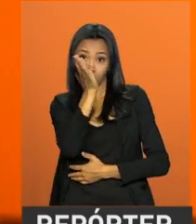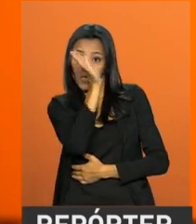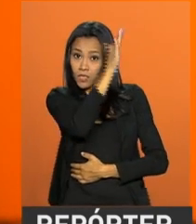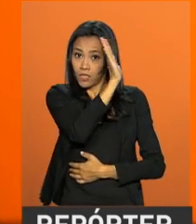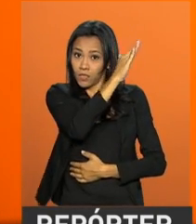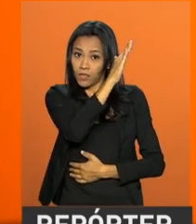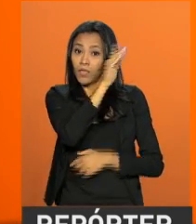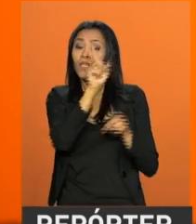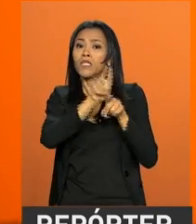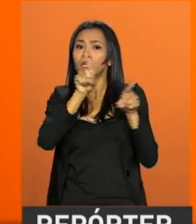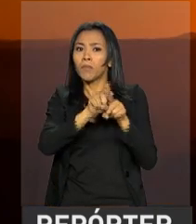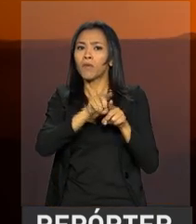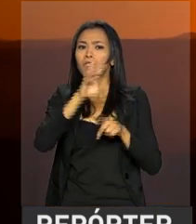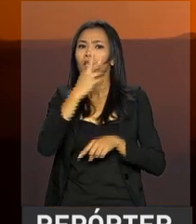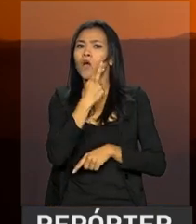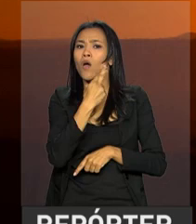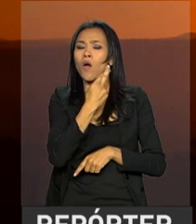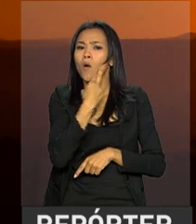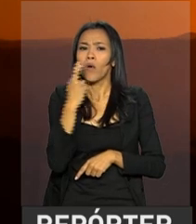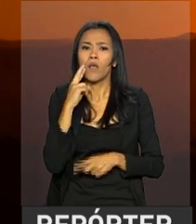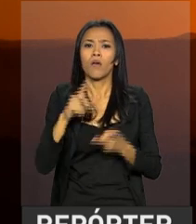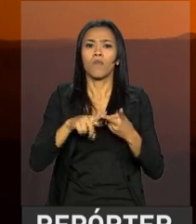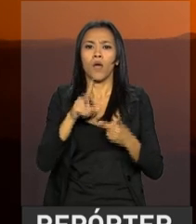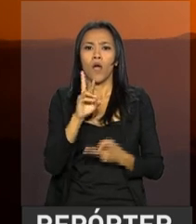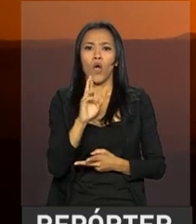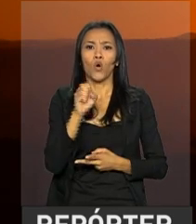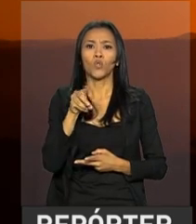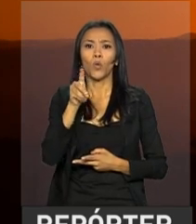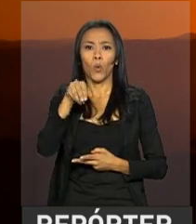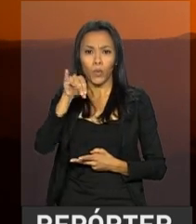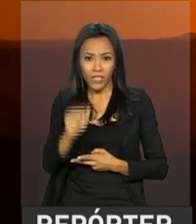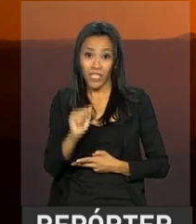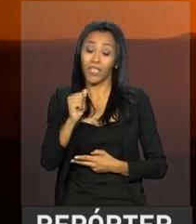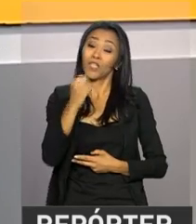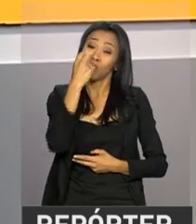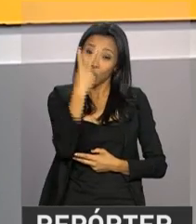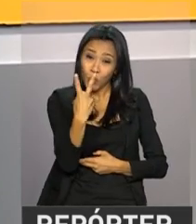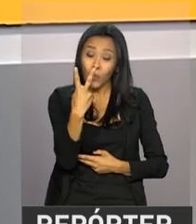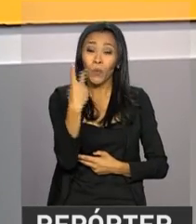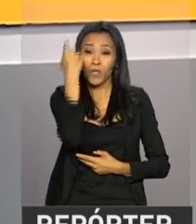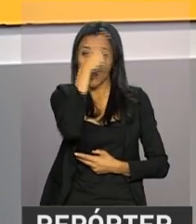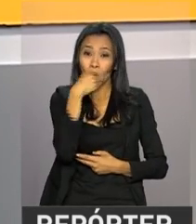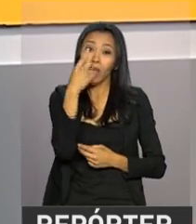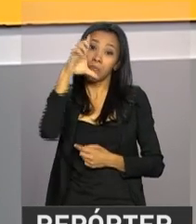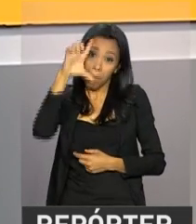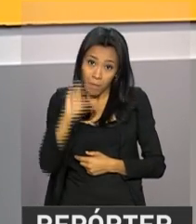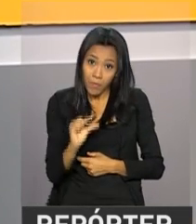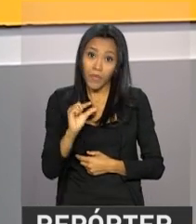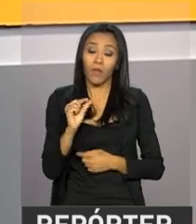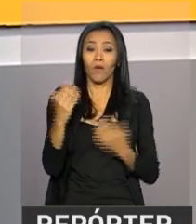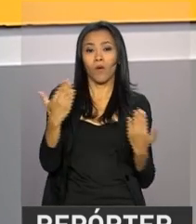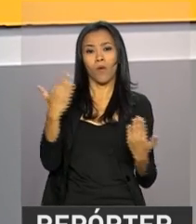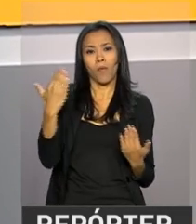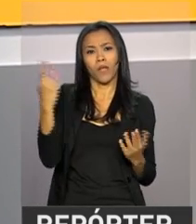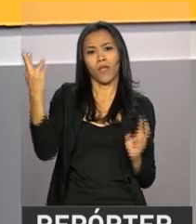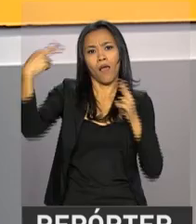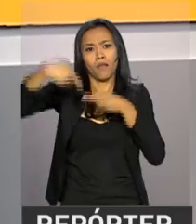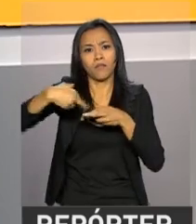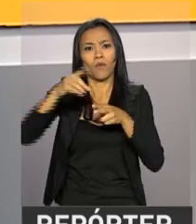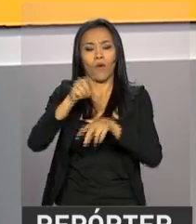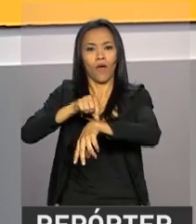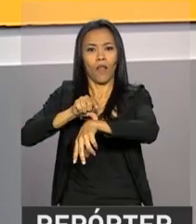e os estados de roraima e rondônia ficam com duas horas a menos em relação ao horário de brasília enquanto